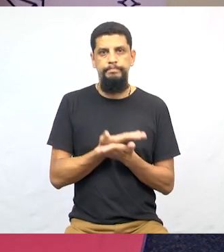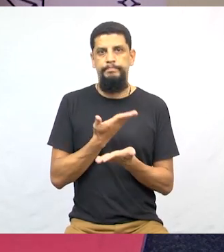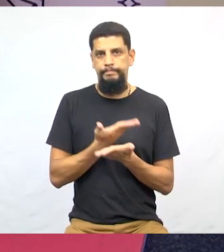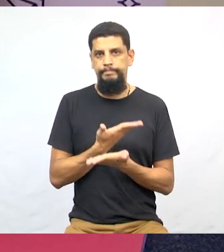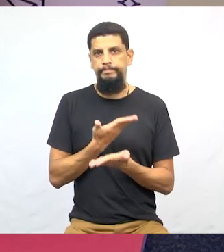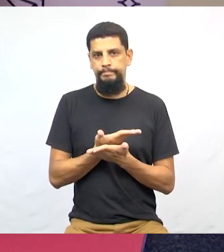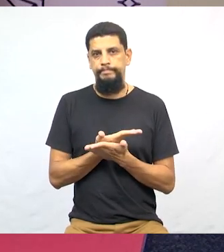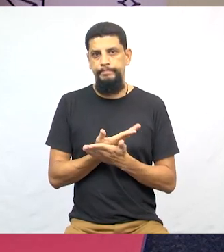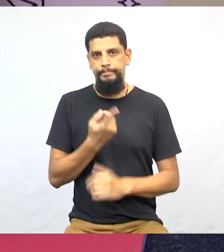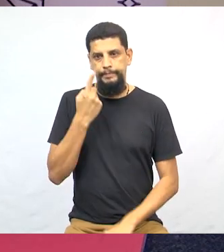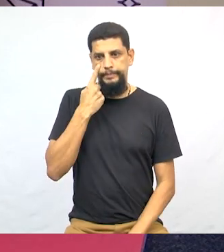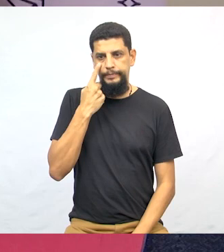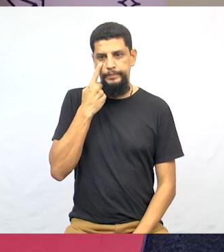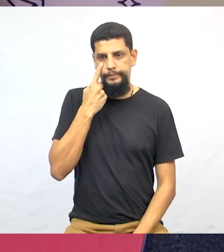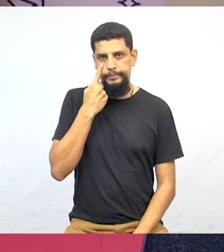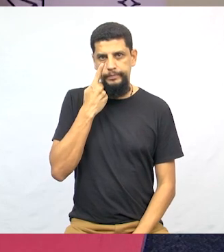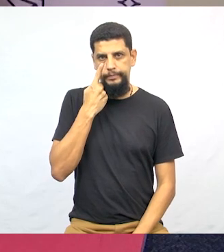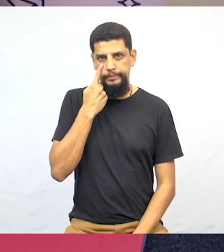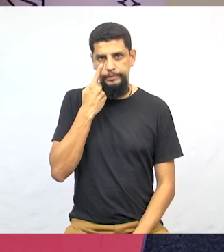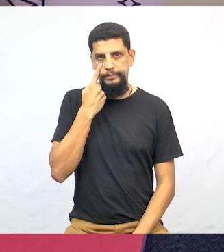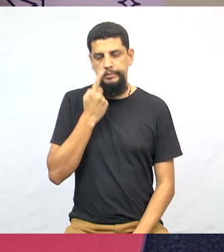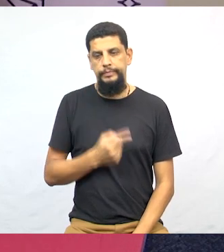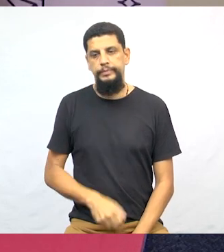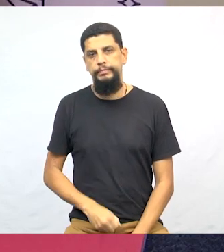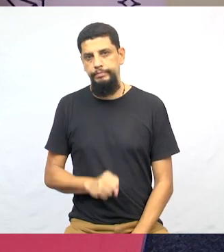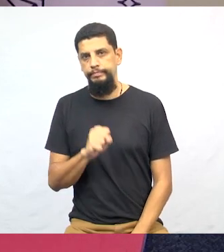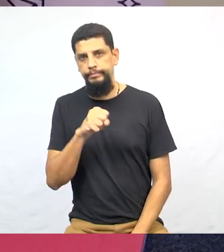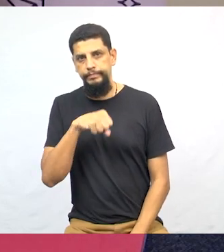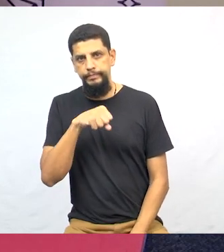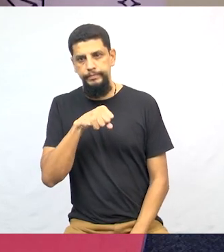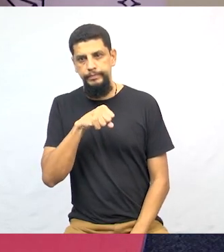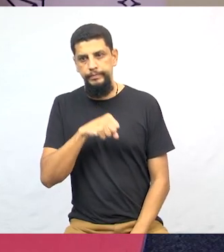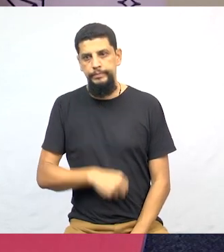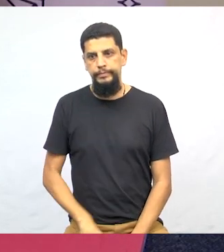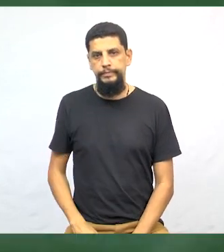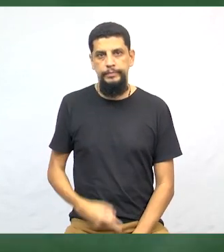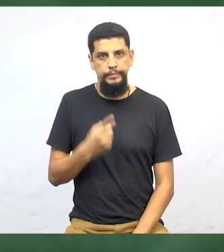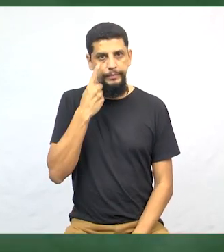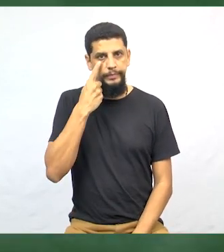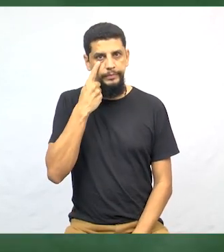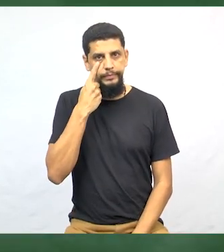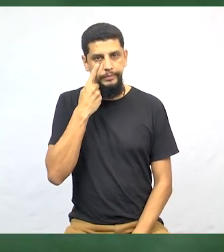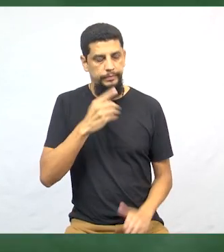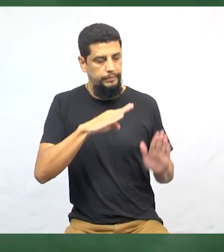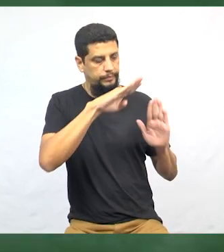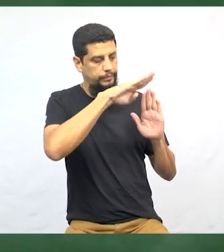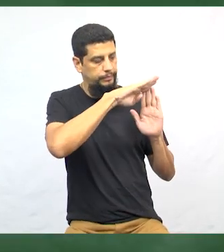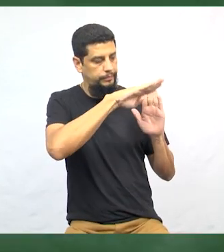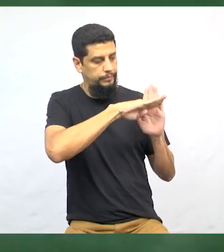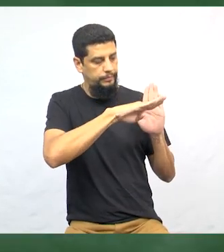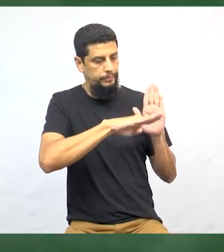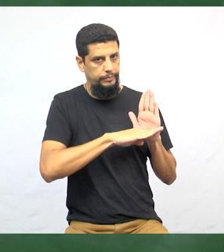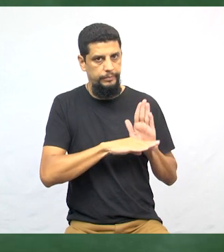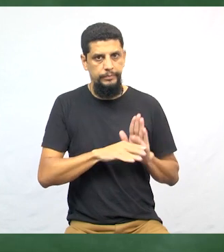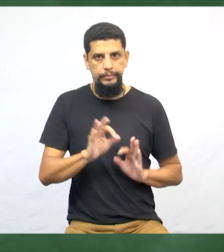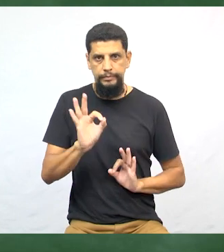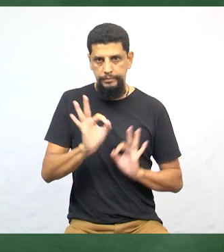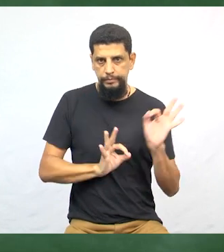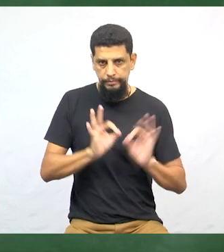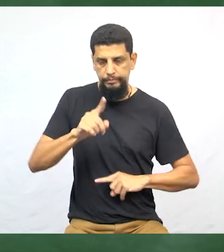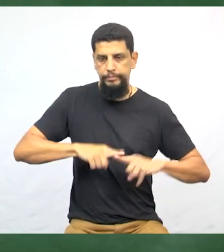etapas lá da nossa aula. Isso, a nossa rotina final. Isso. Então veja lá, nós separamos